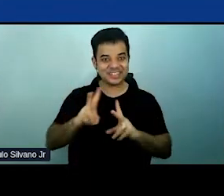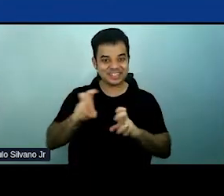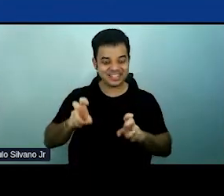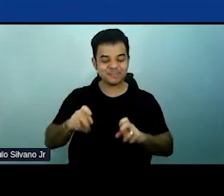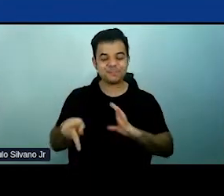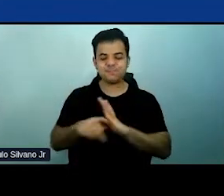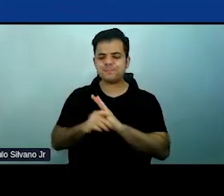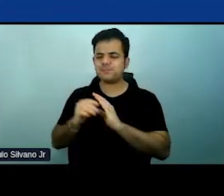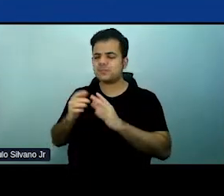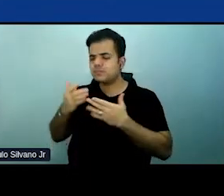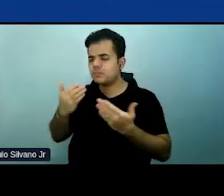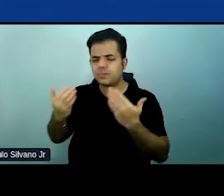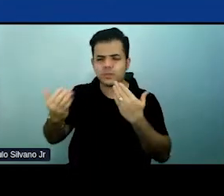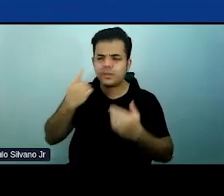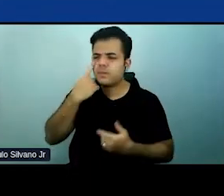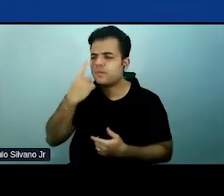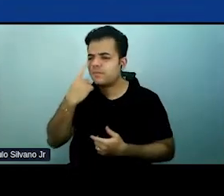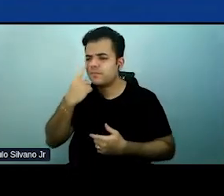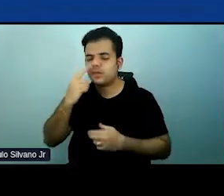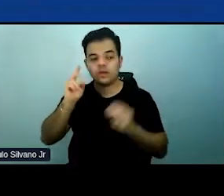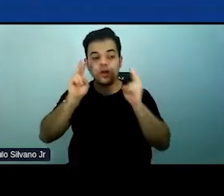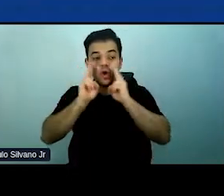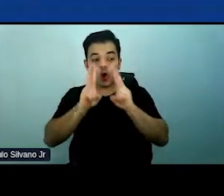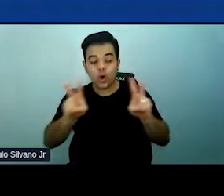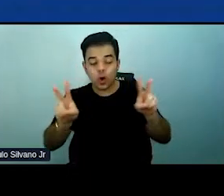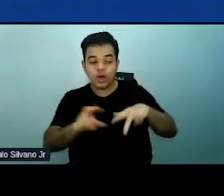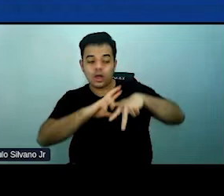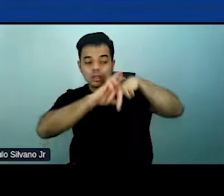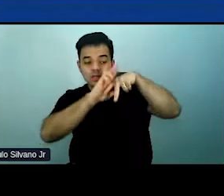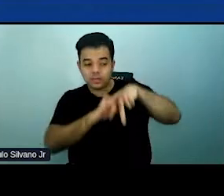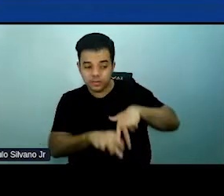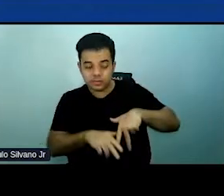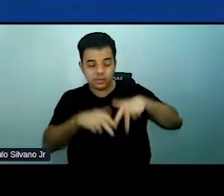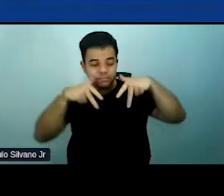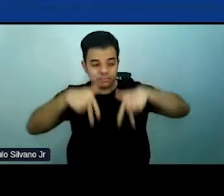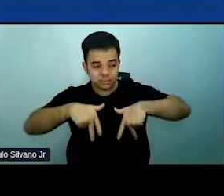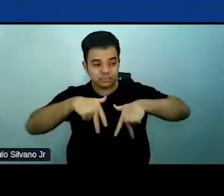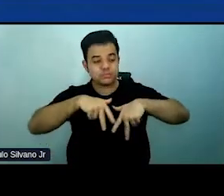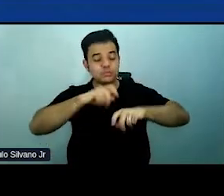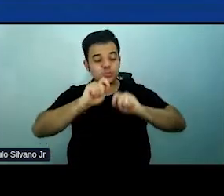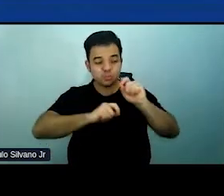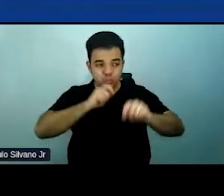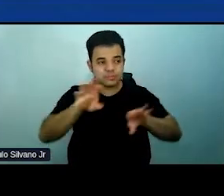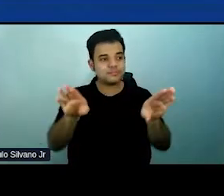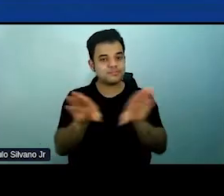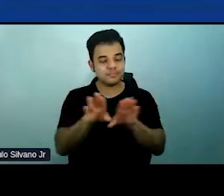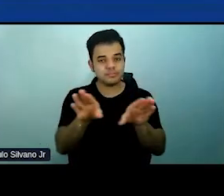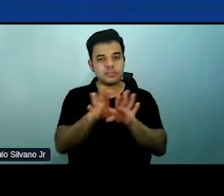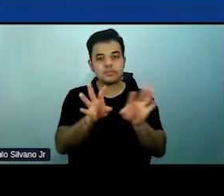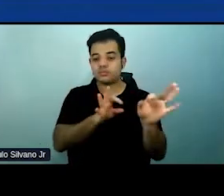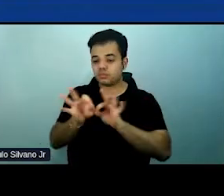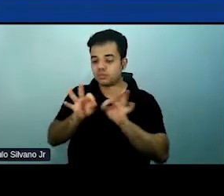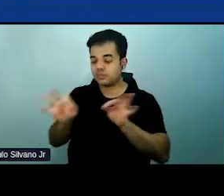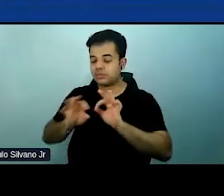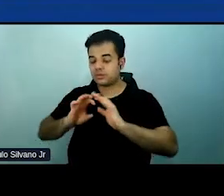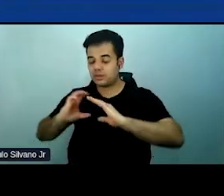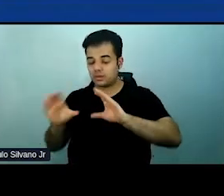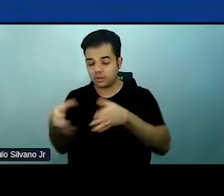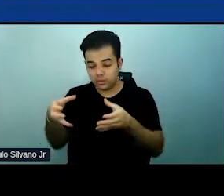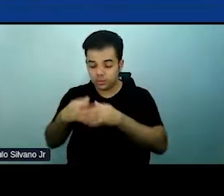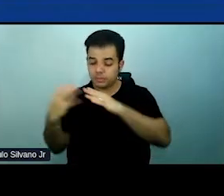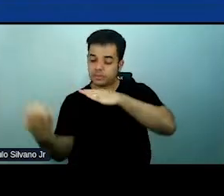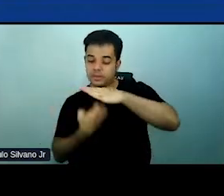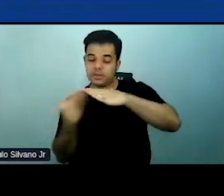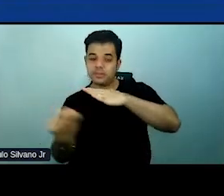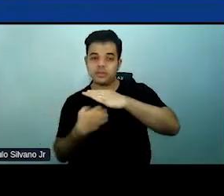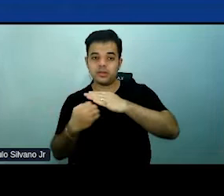a perspectiva, quando a gente olha para a diversidade, quais as ações efetivas a gente, então, como organização, a gente consegue trazer para